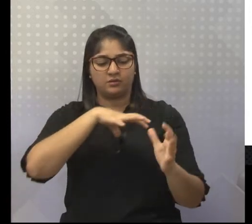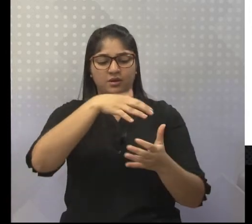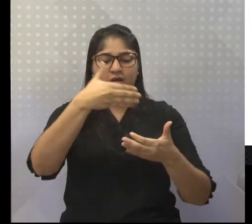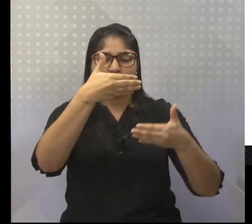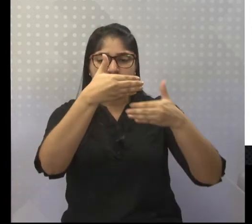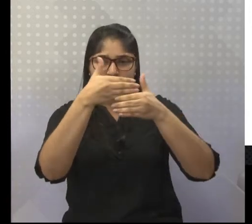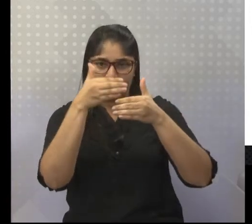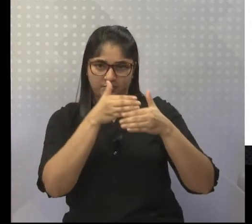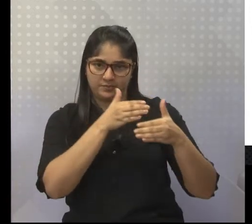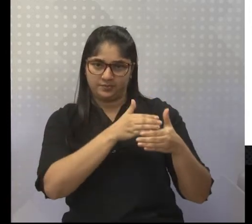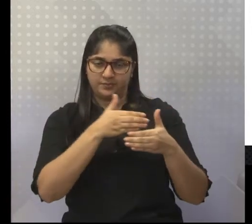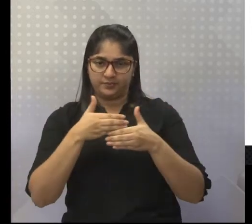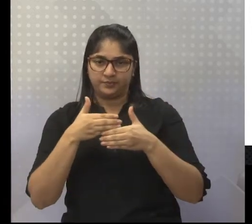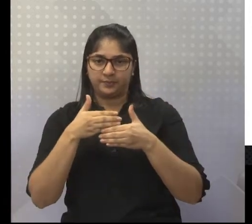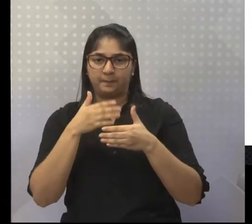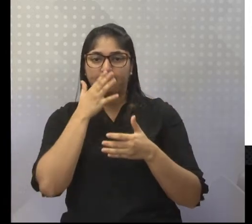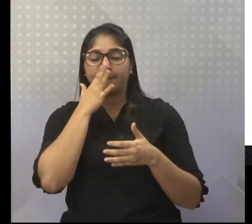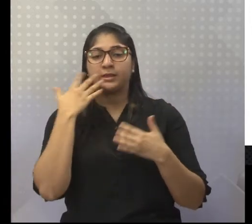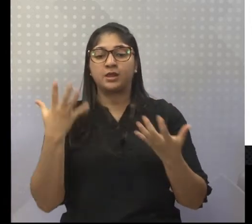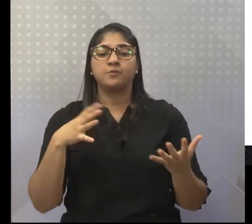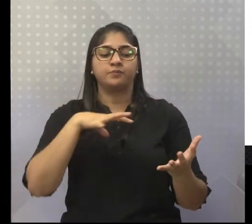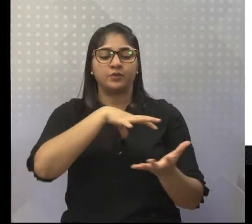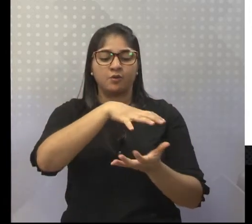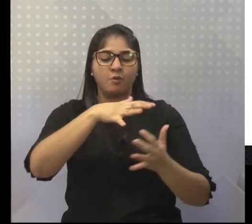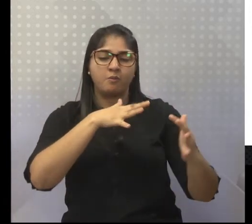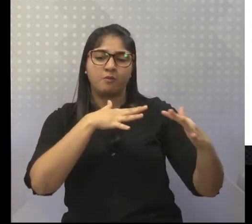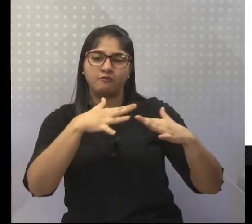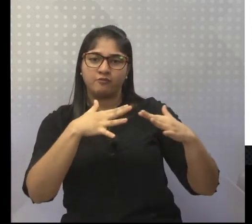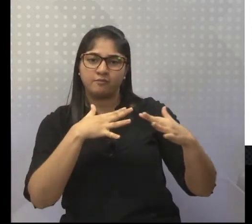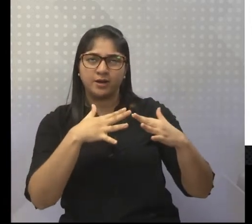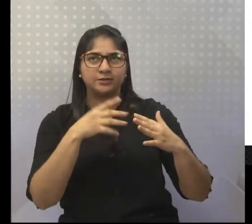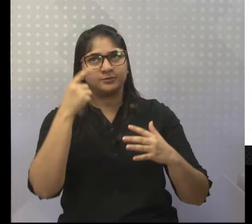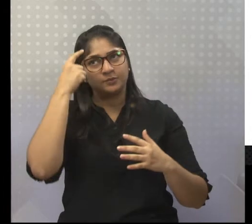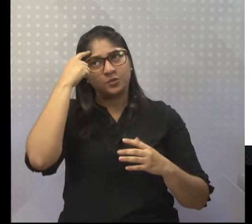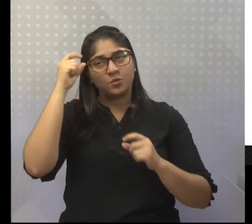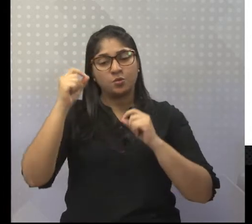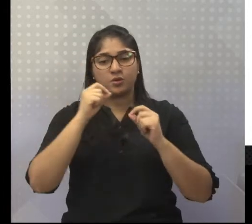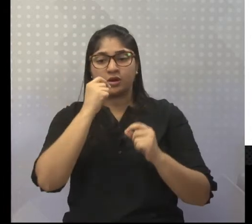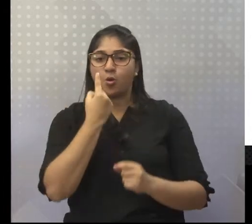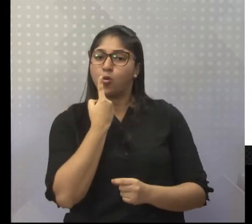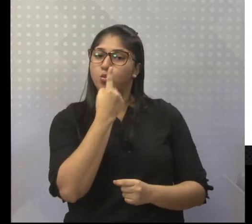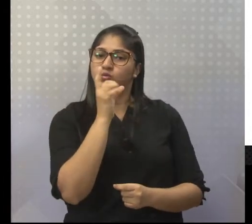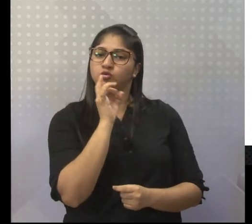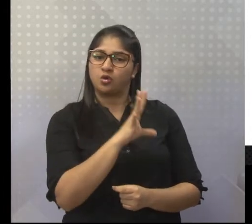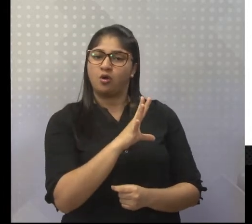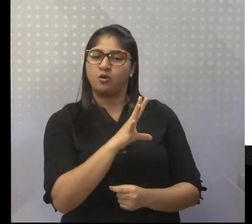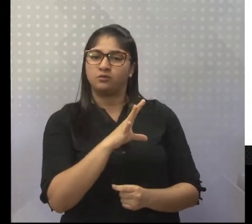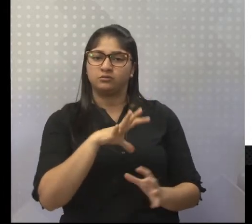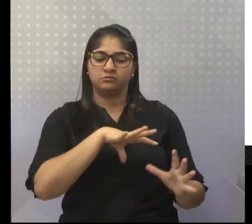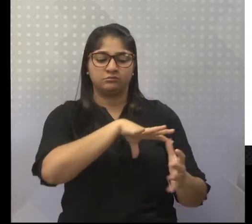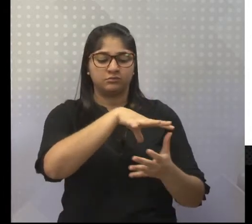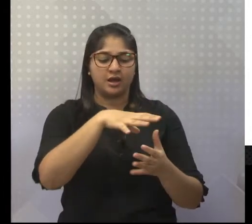placas lembra à deriva continental essa ideia é que existe um supercontinente chamado pangeia e foi se separando